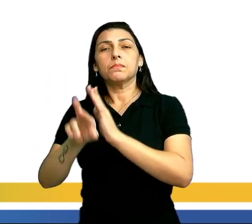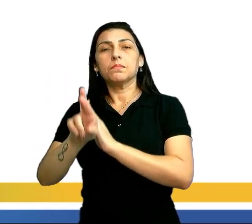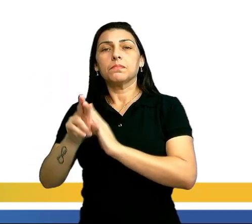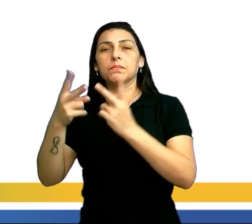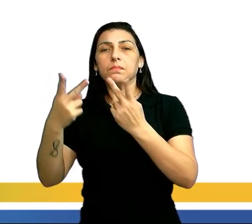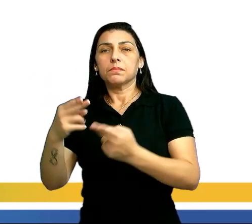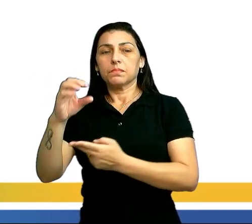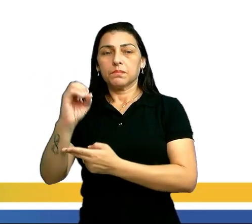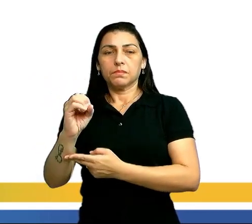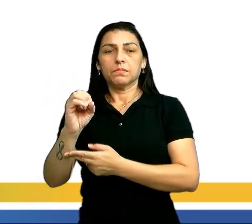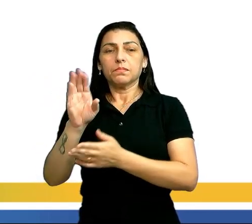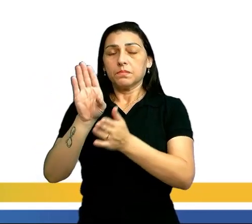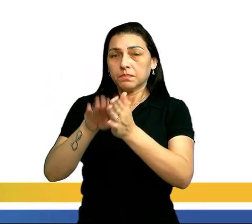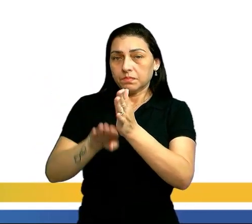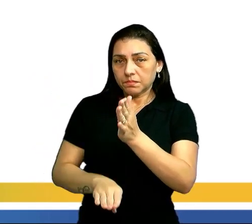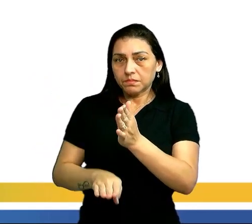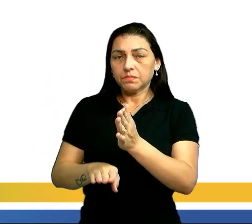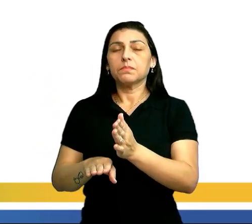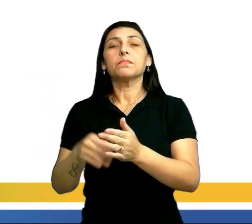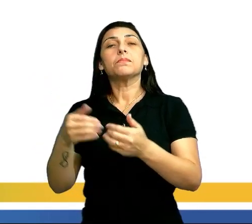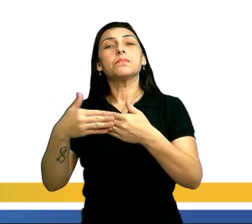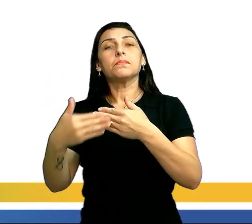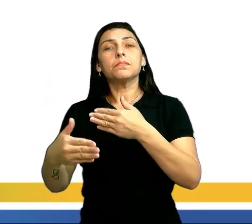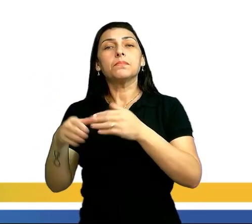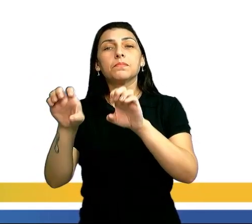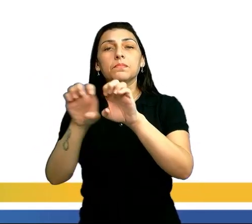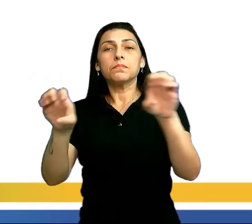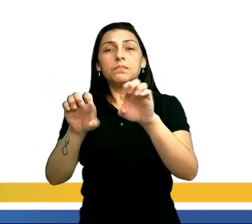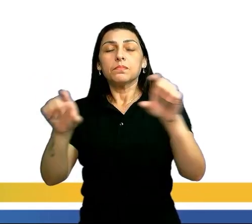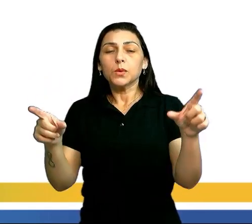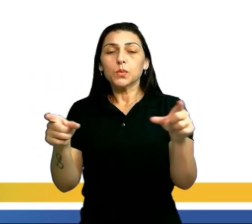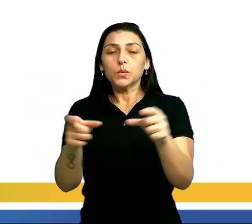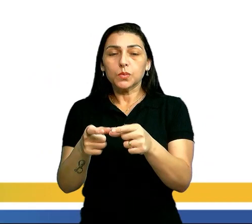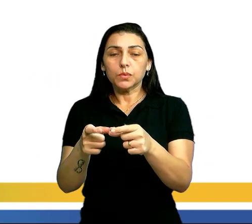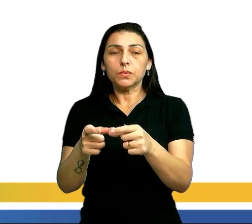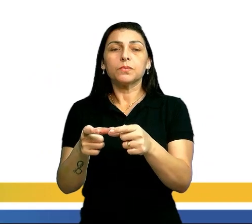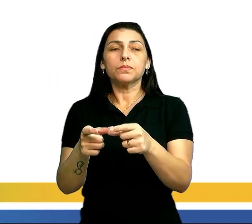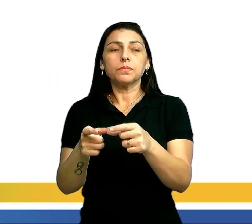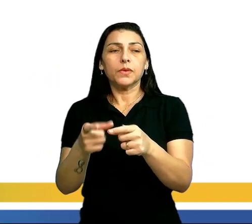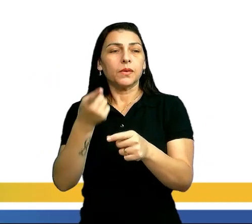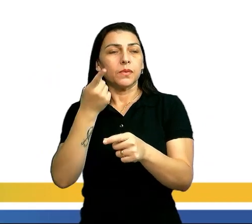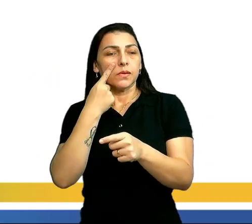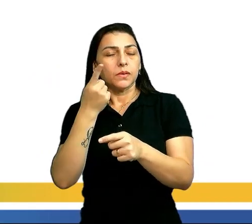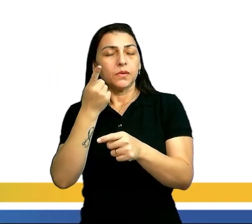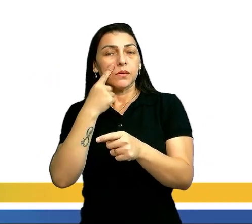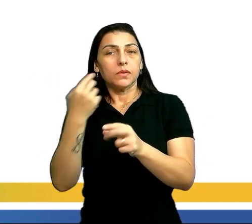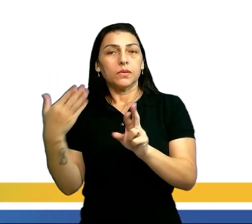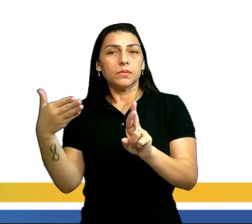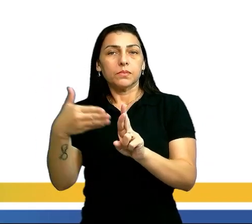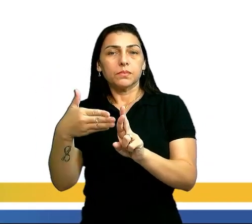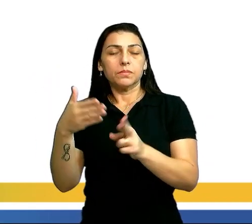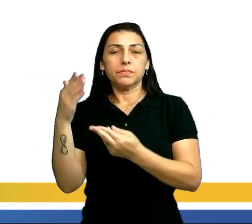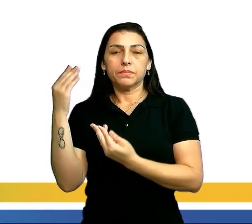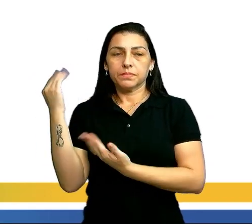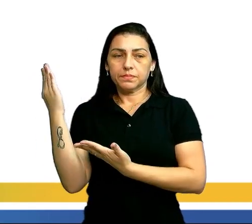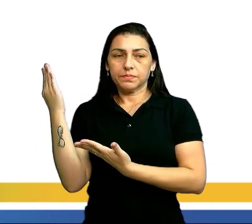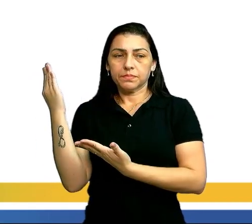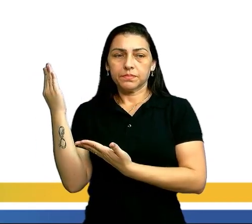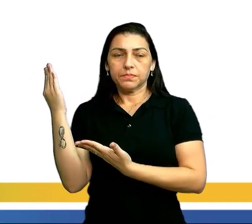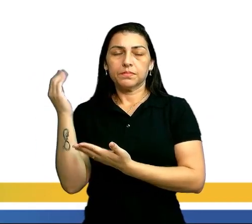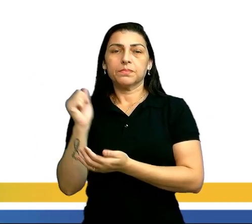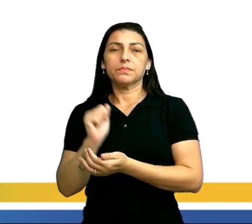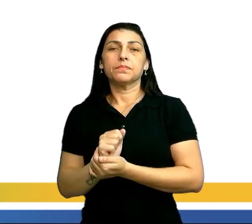Essa equação geral é deduzida a partir da equação reduzida. Vejamos a representação da circunferência de